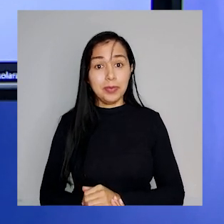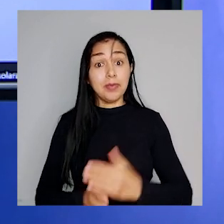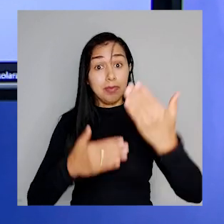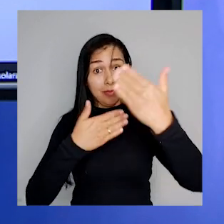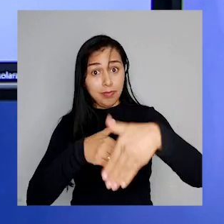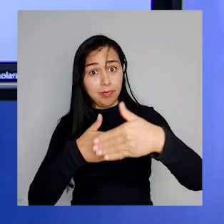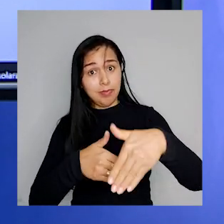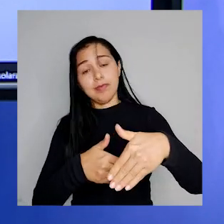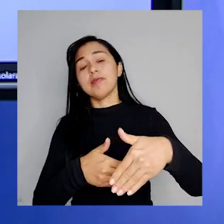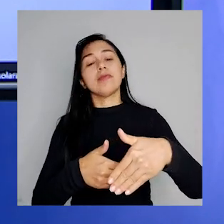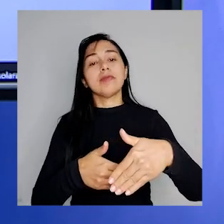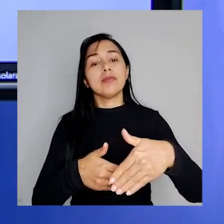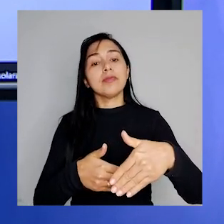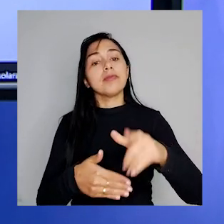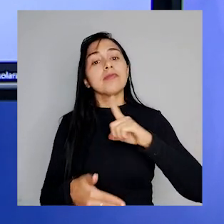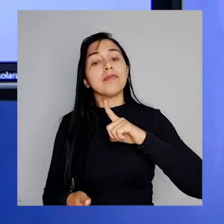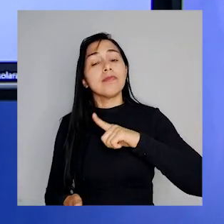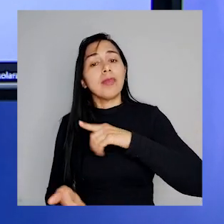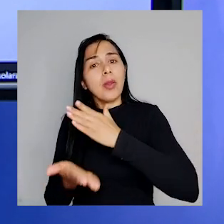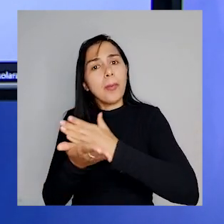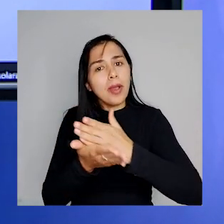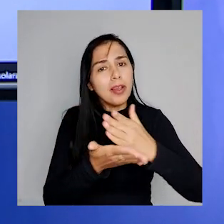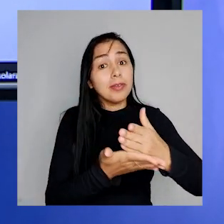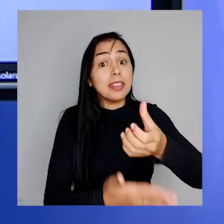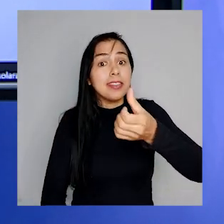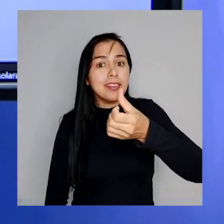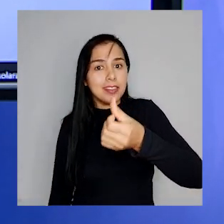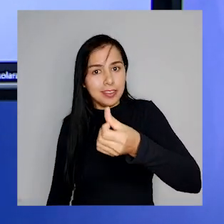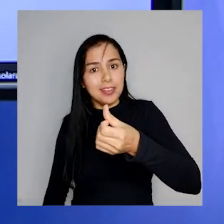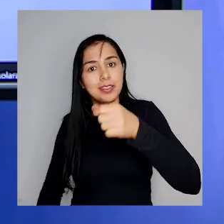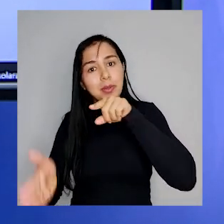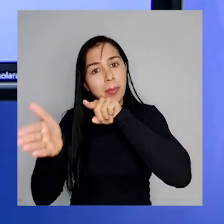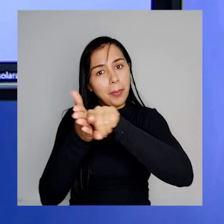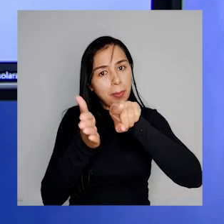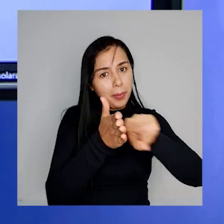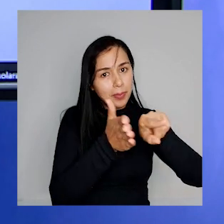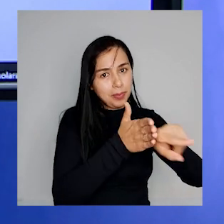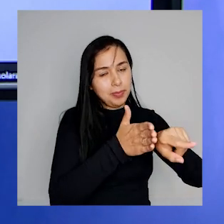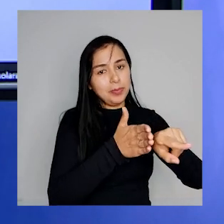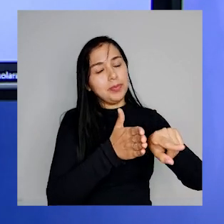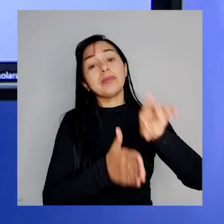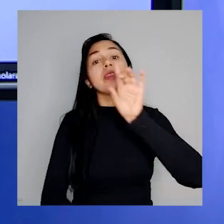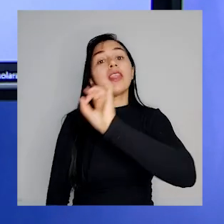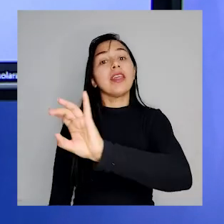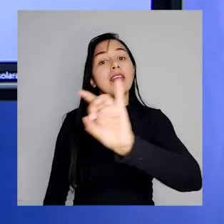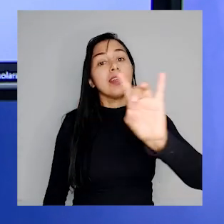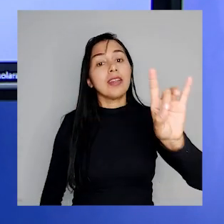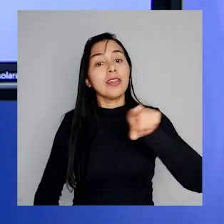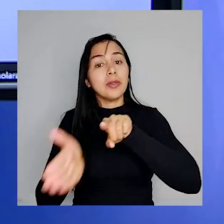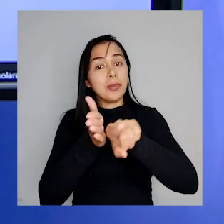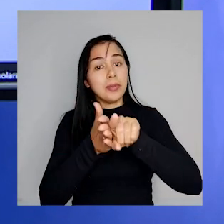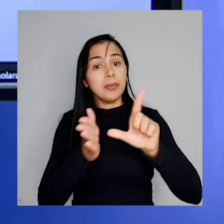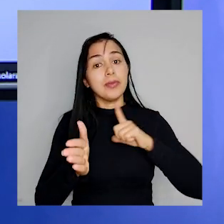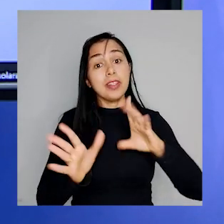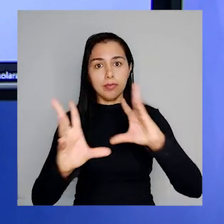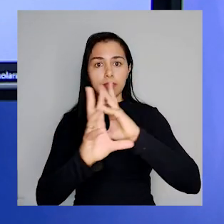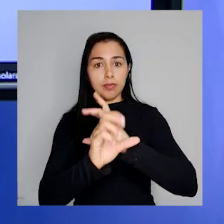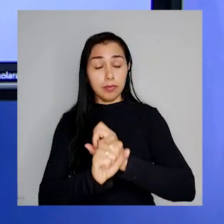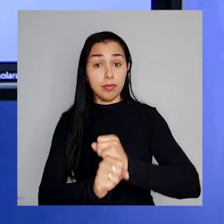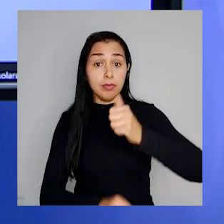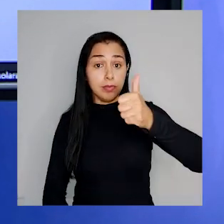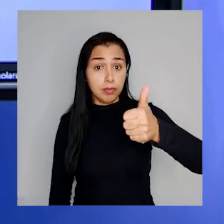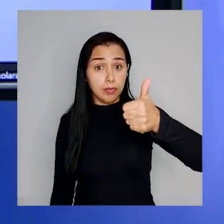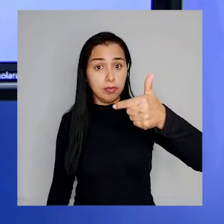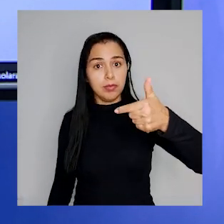gente já viu anteriormente, ela vai ser dividida em 6 questões. E cada questão dessa vai valer um total de